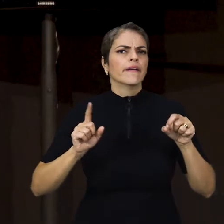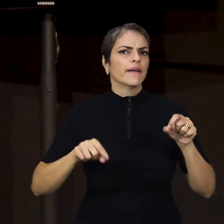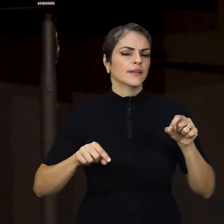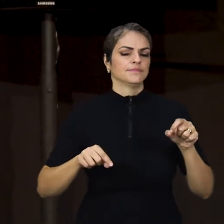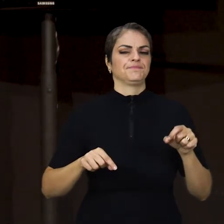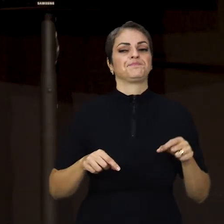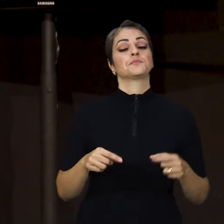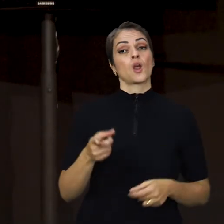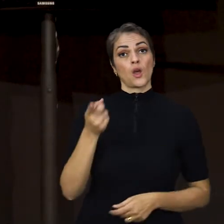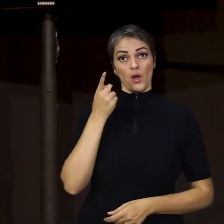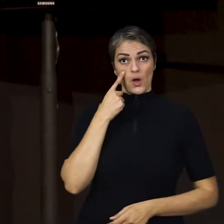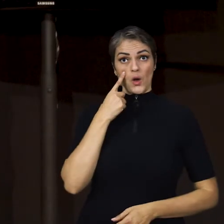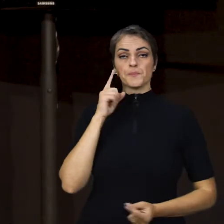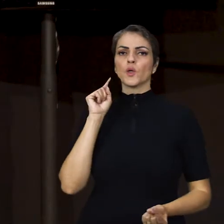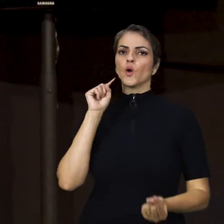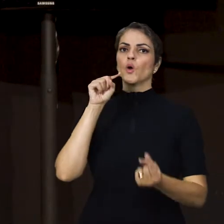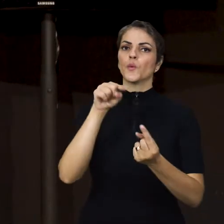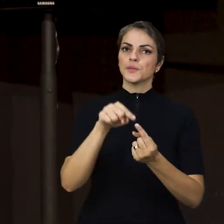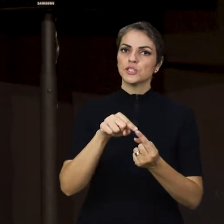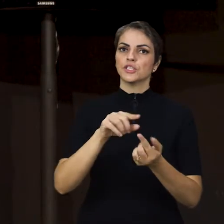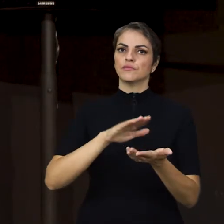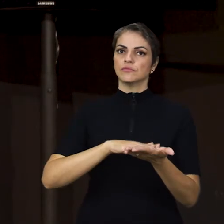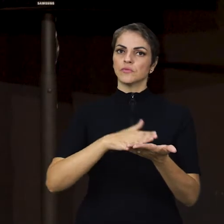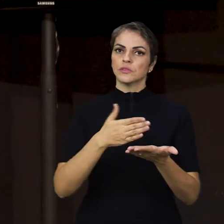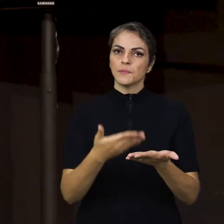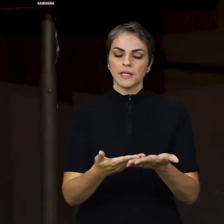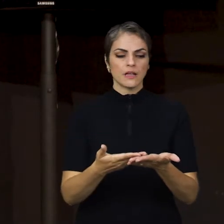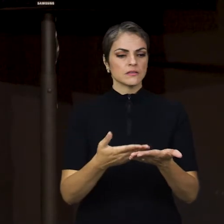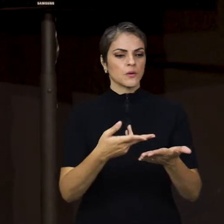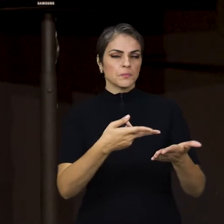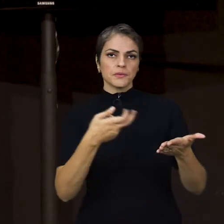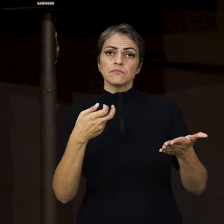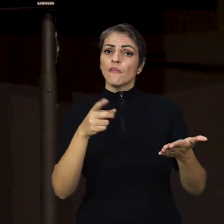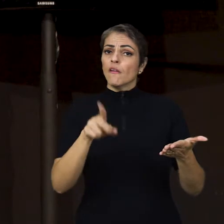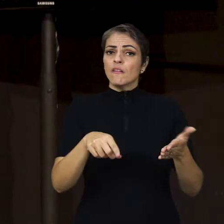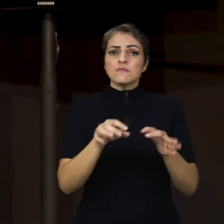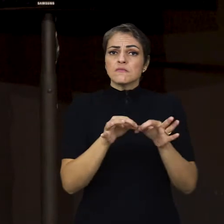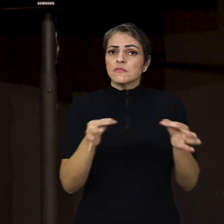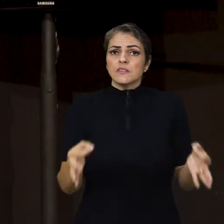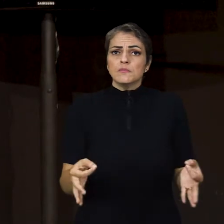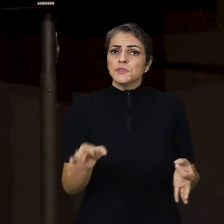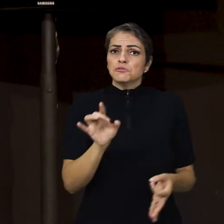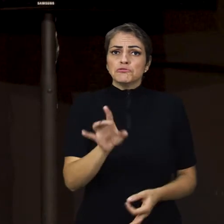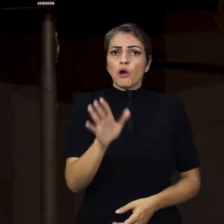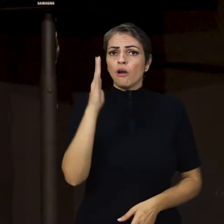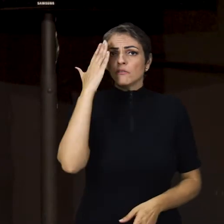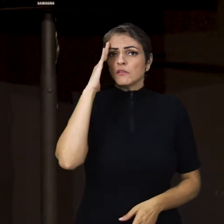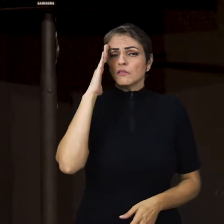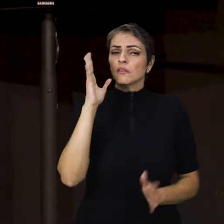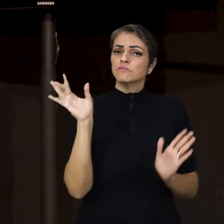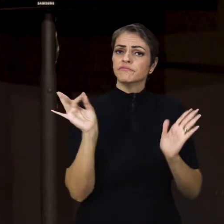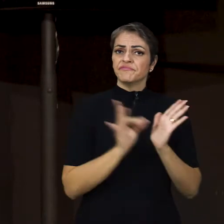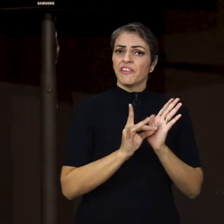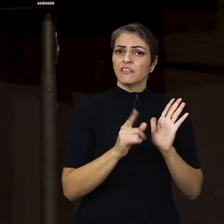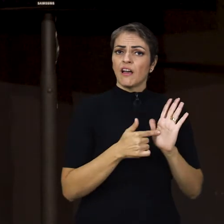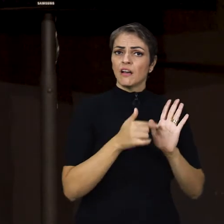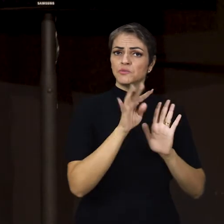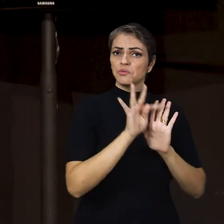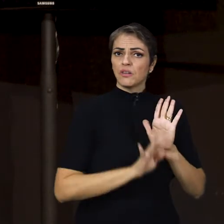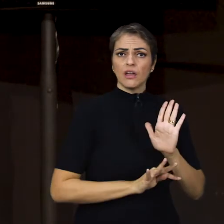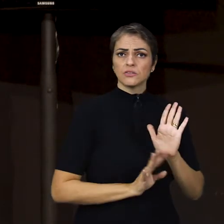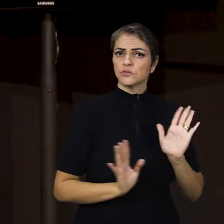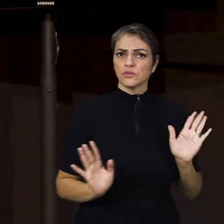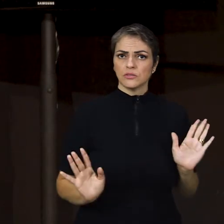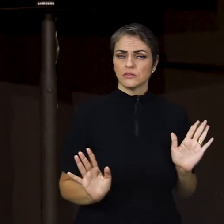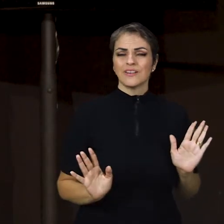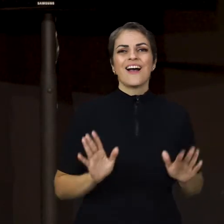da interpretação em si é simples, é chegar ao significado original do texto. Às vezes o